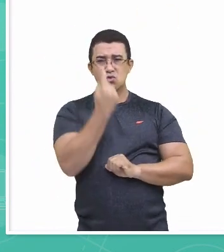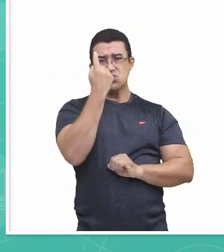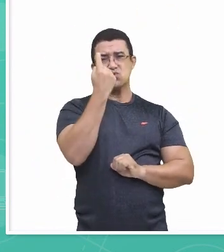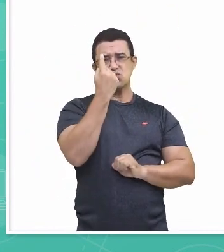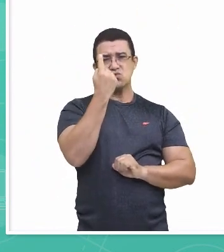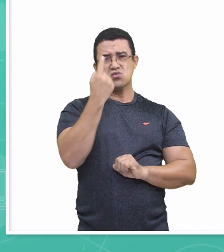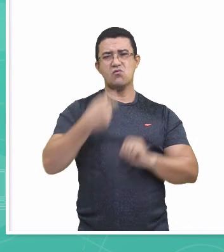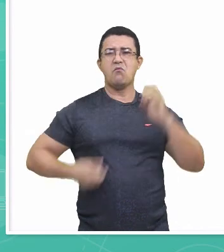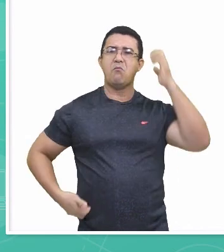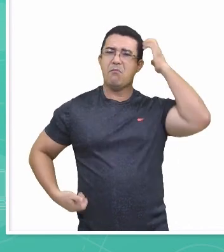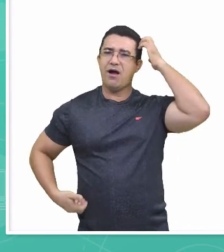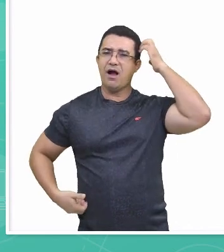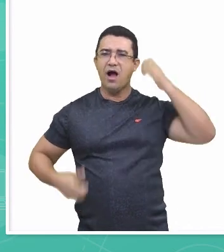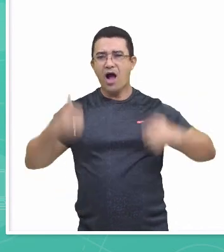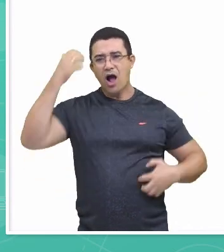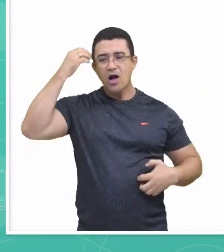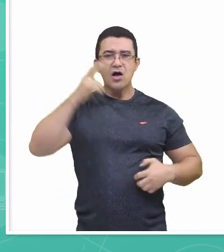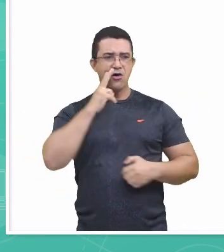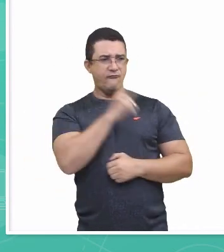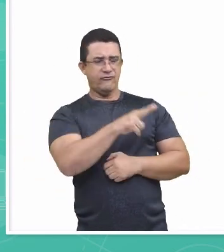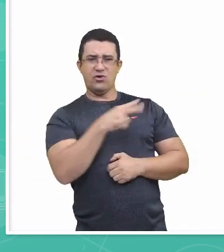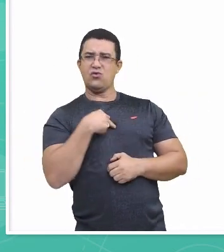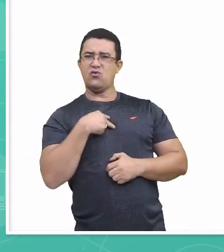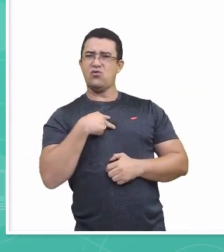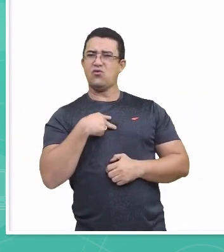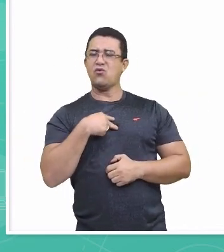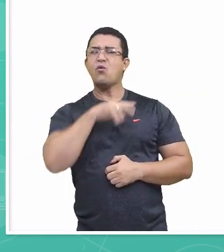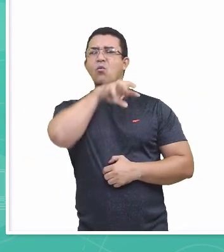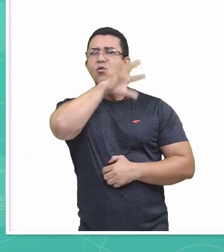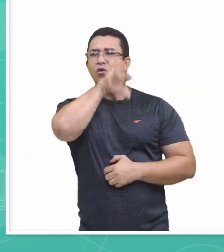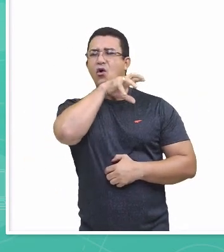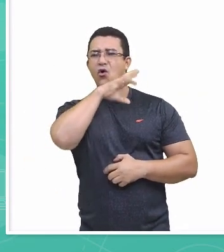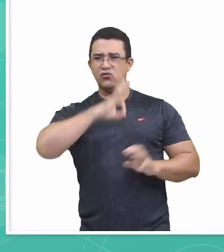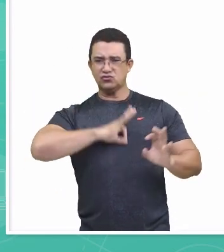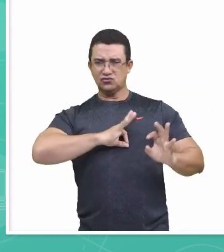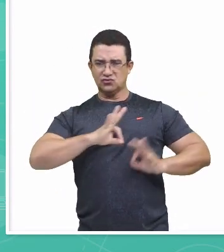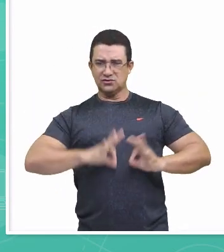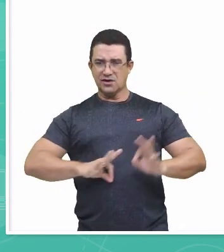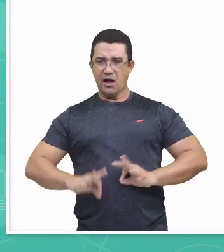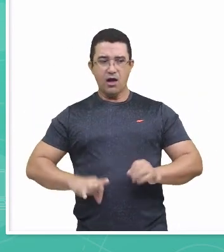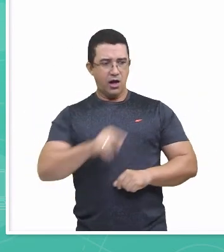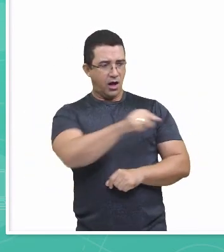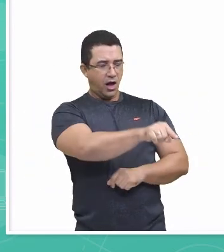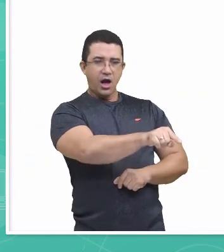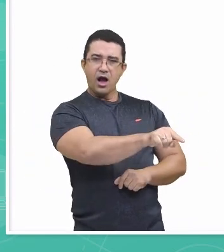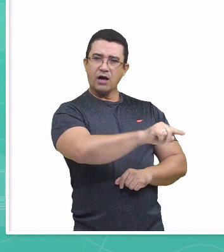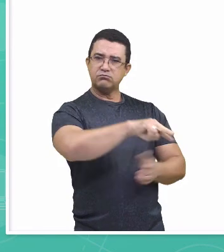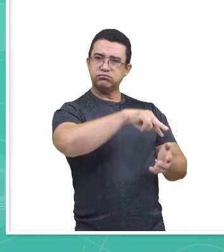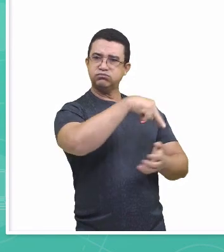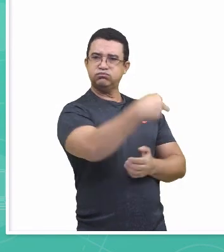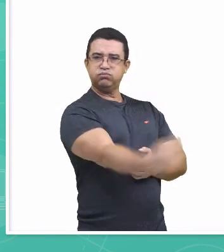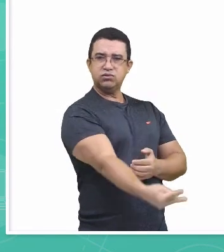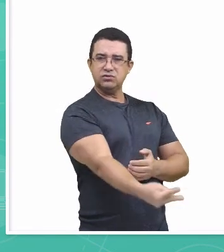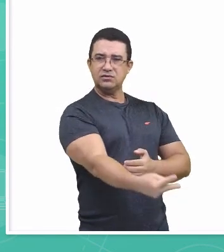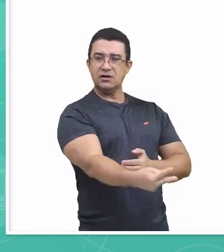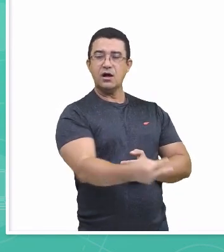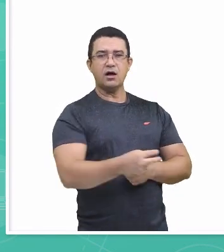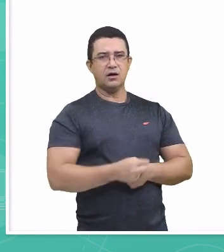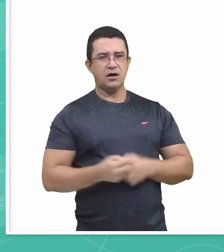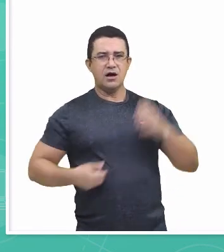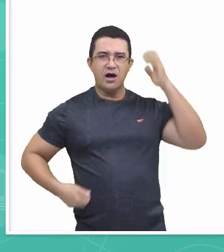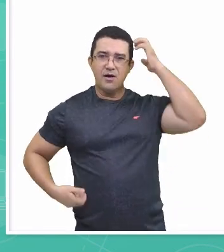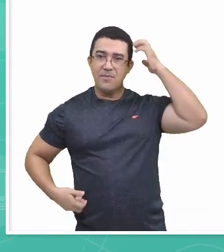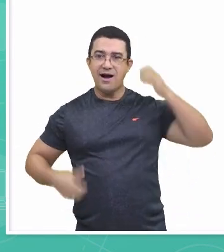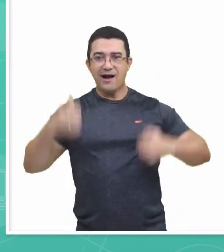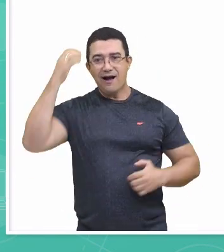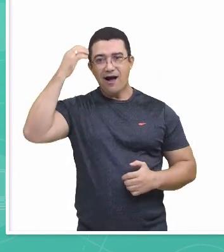olha só, vê no fundo uma onça que lá caíra. Os macacos se enterneceram